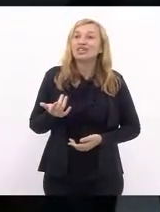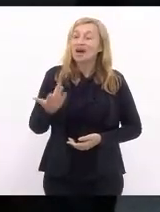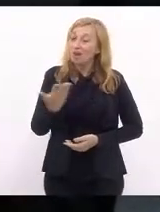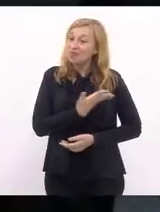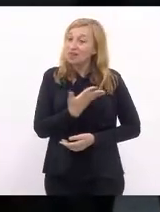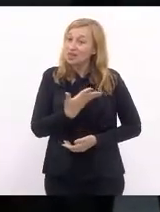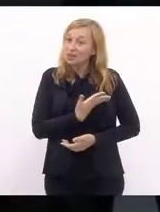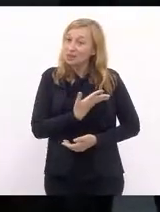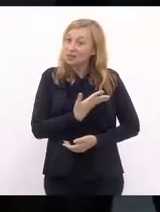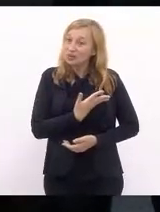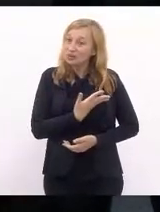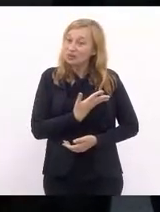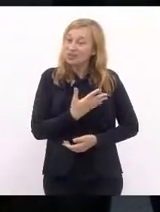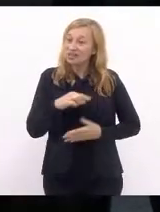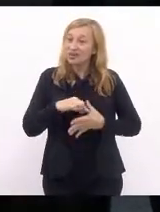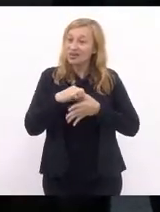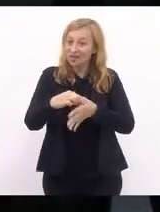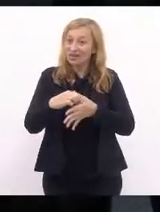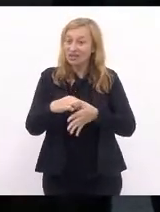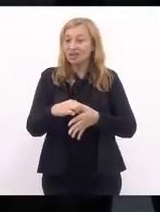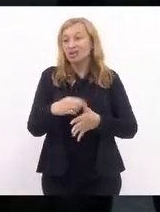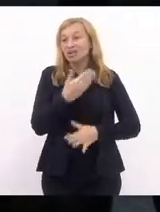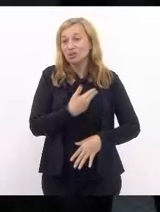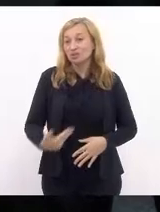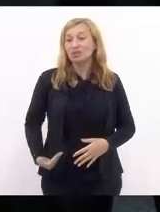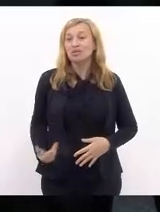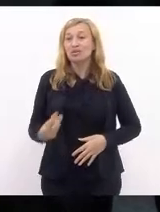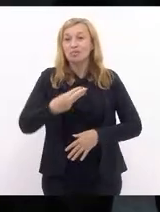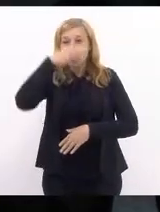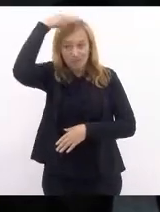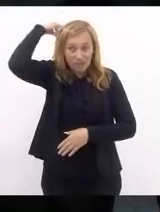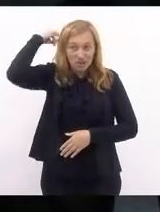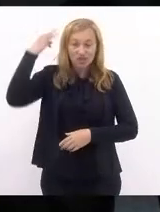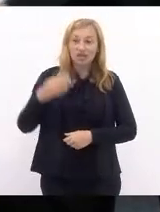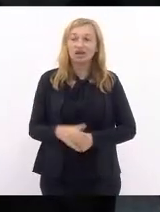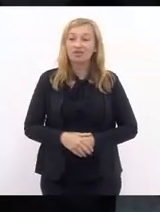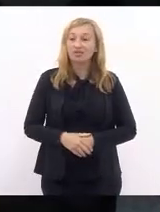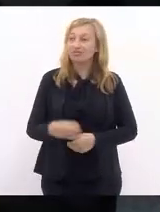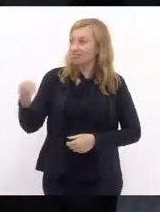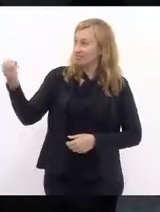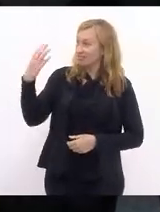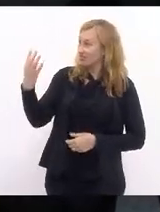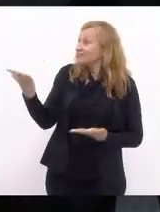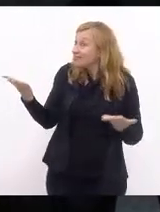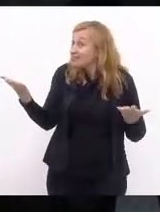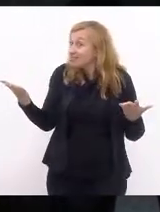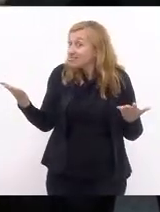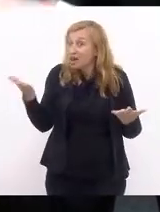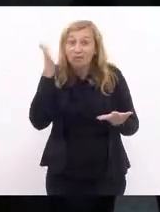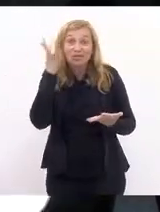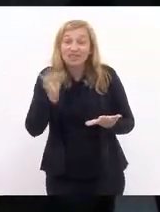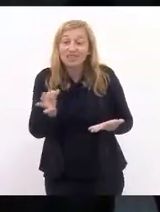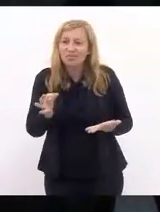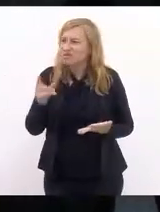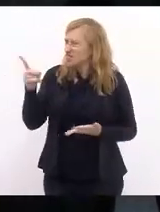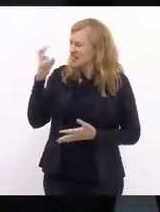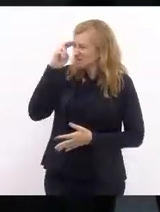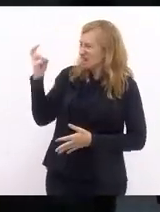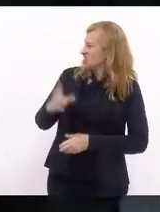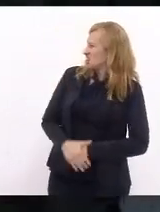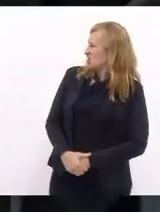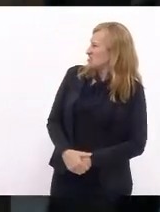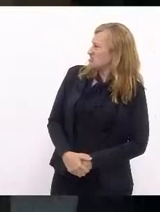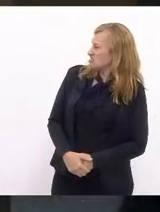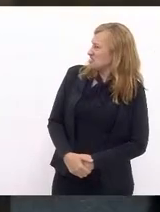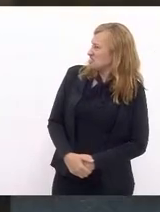nobre colega que é o líder do governo Márcio Pacheco foi uma revelação eu não sabia que tu era tão inteligente